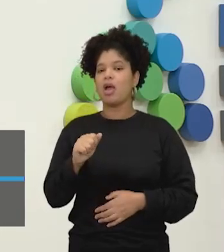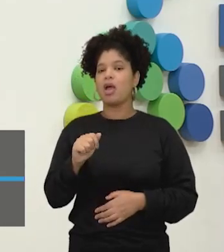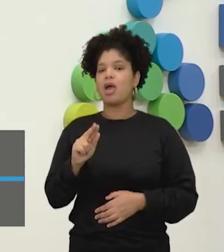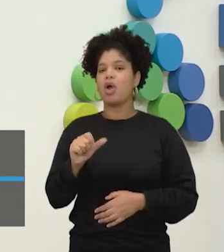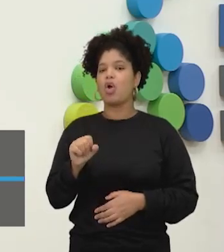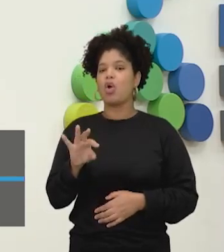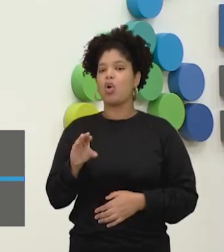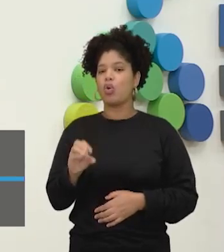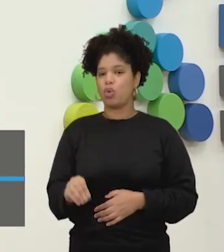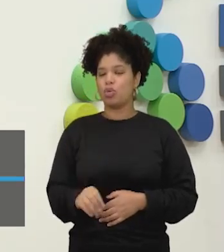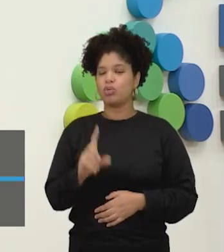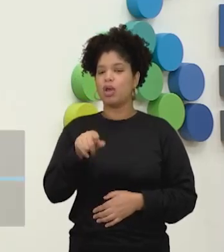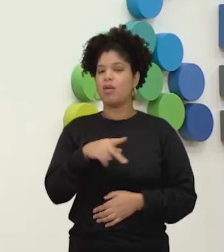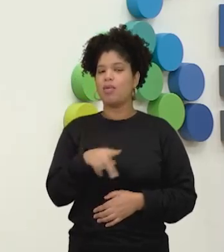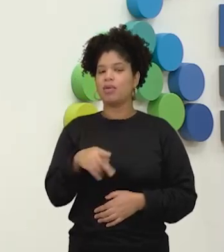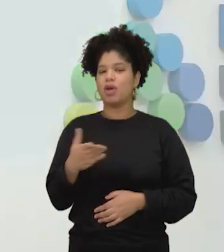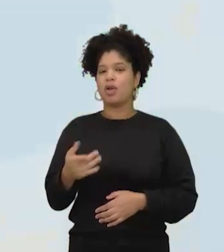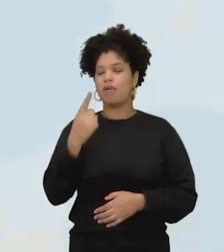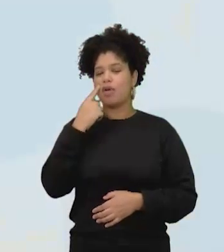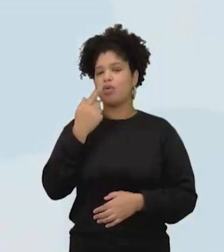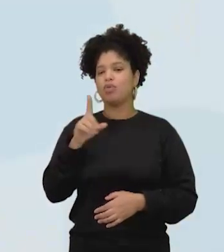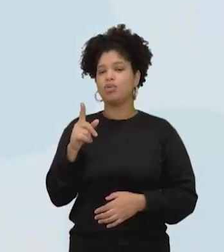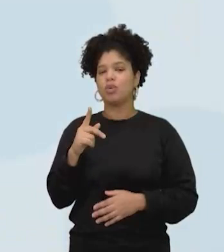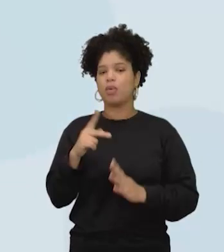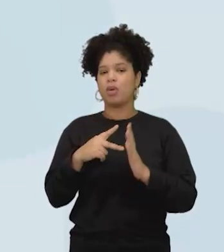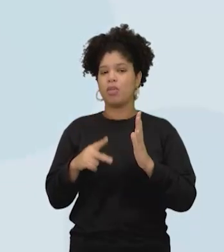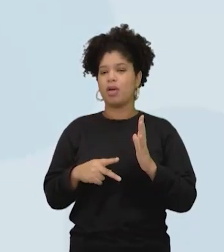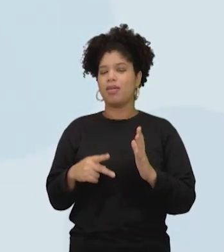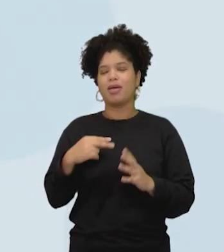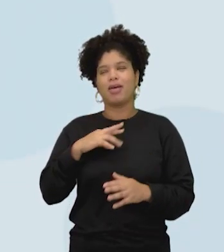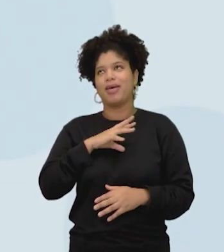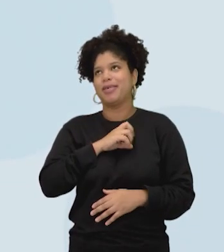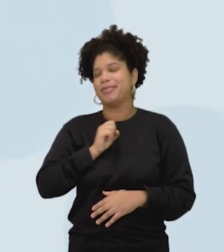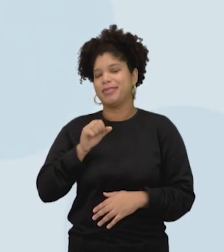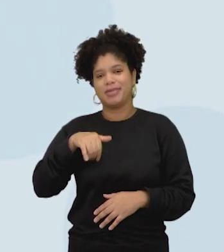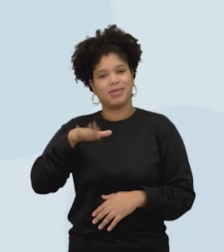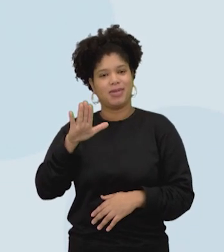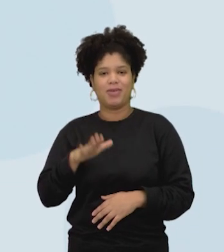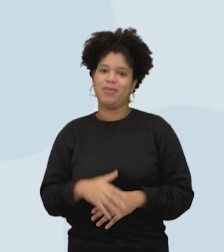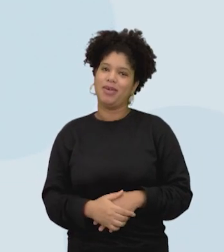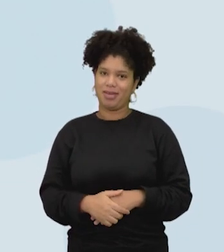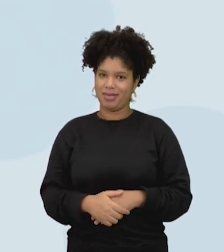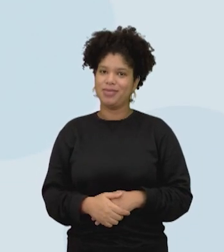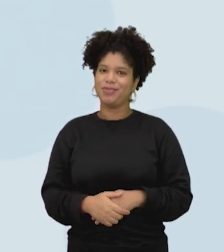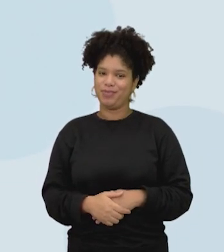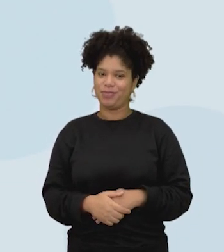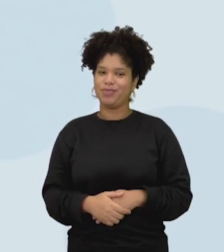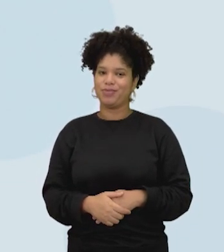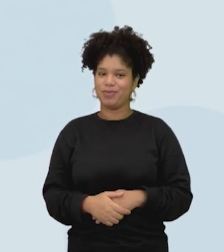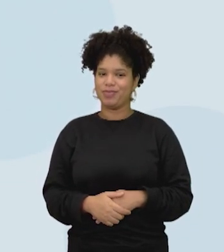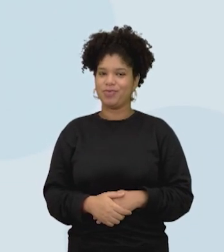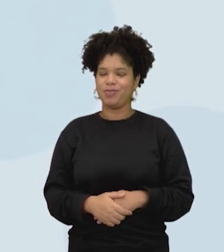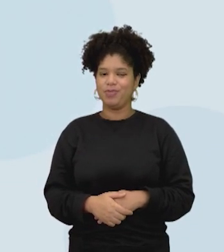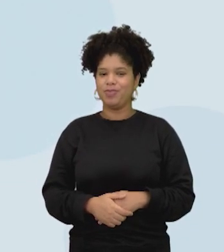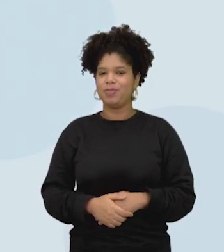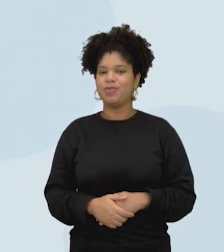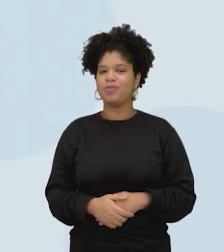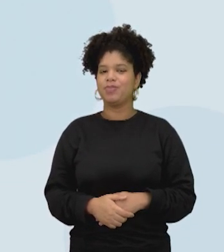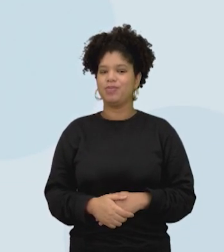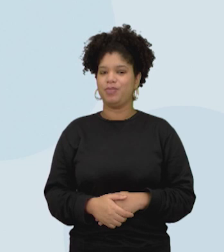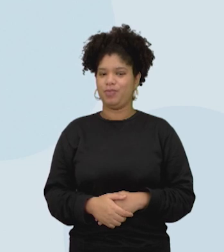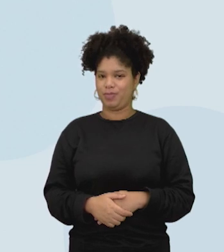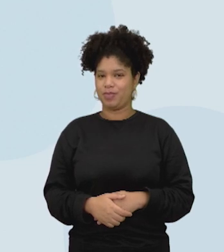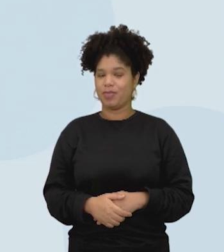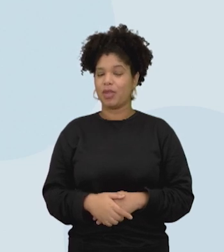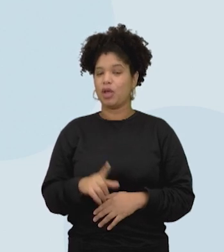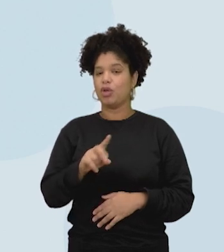Então, aí o meu favorito pode falar um pouquinho dele. Gente, esse aqui é o meu favorito, gente, olha, espetacular.